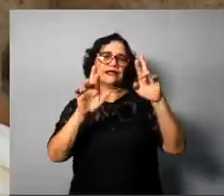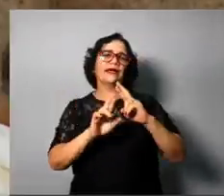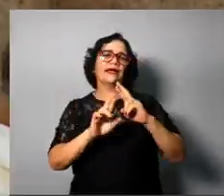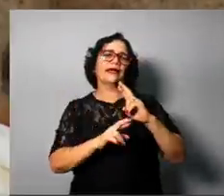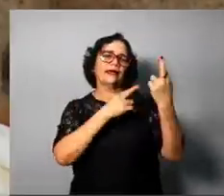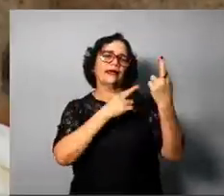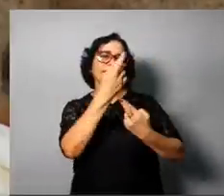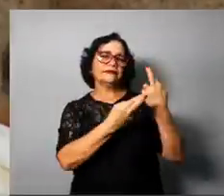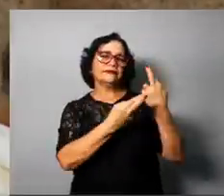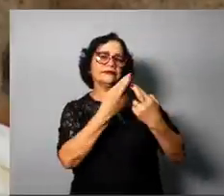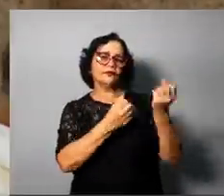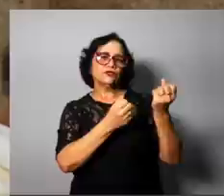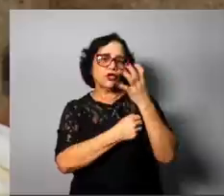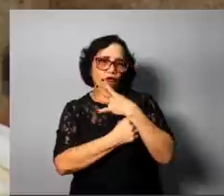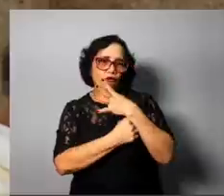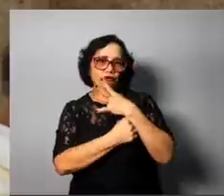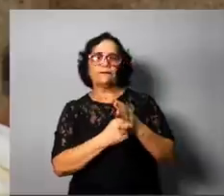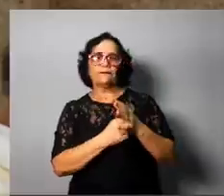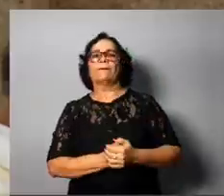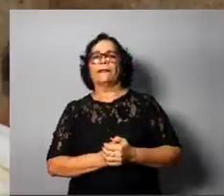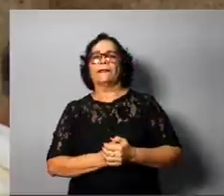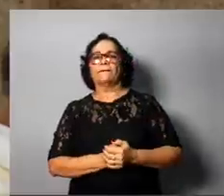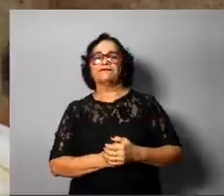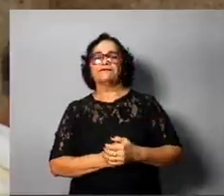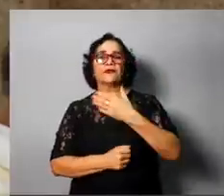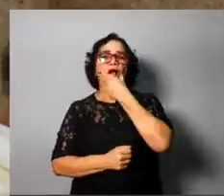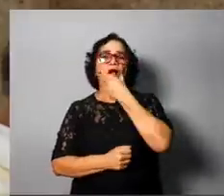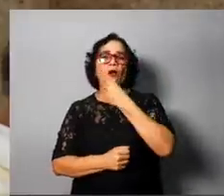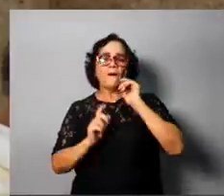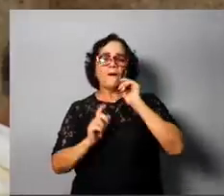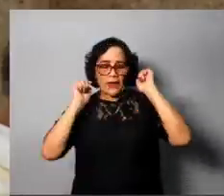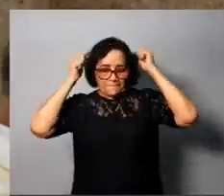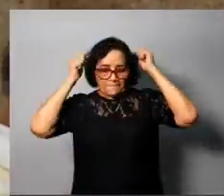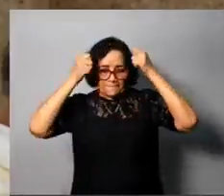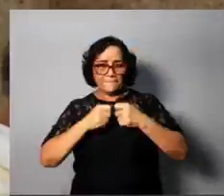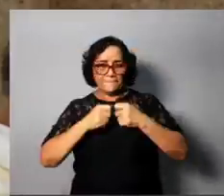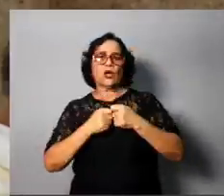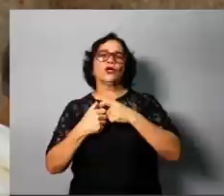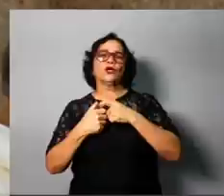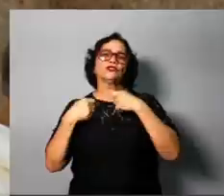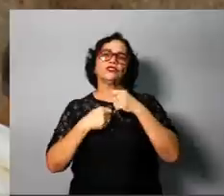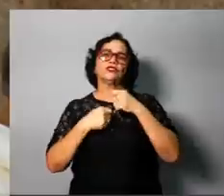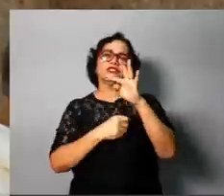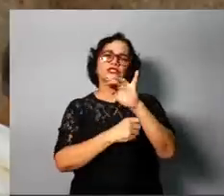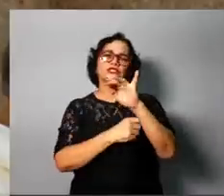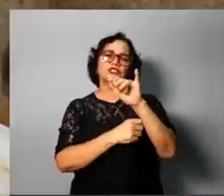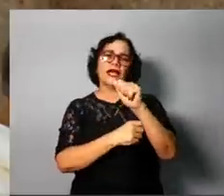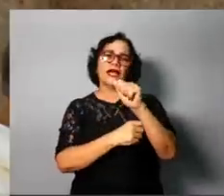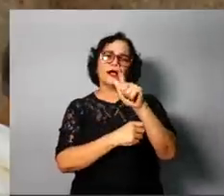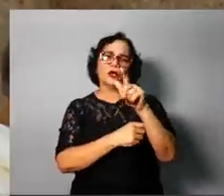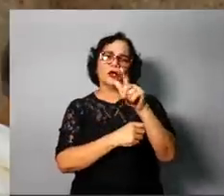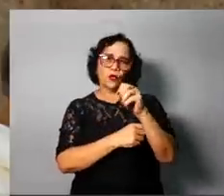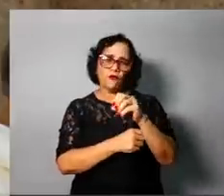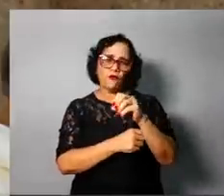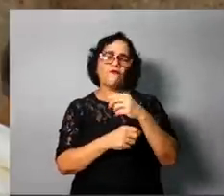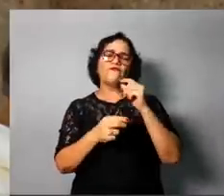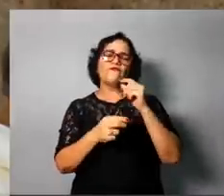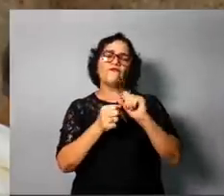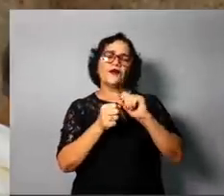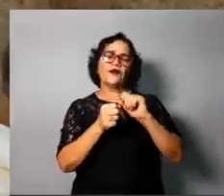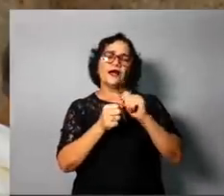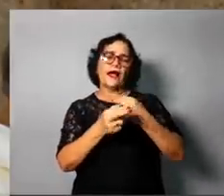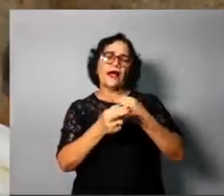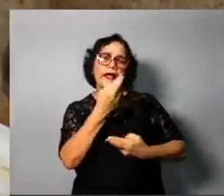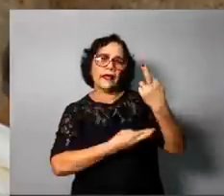O monge Tiago de Sarubi, falando desta relação entre Cristo e a igreja, entre